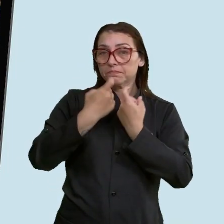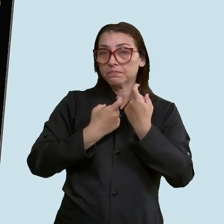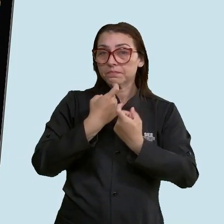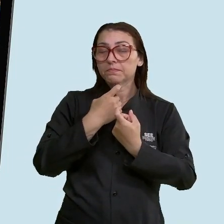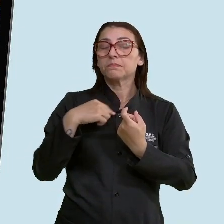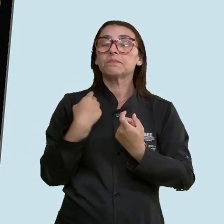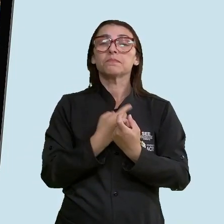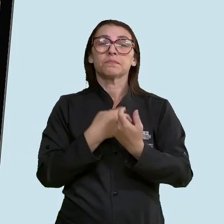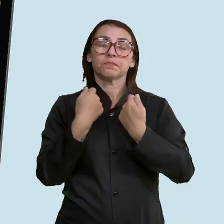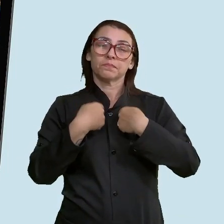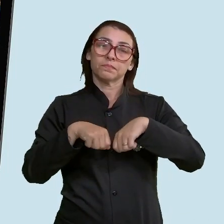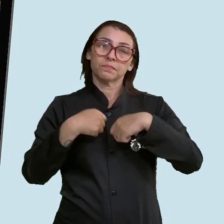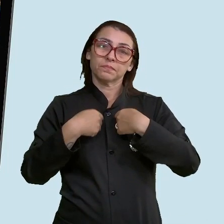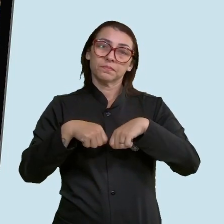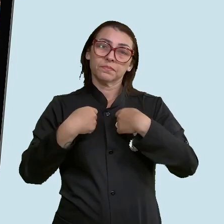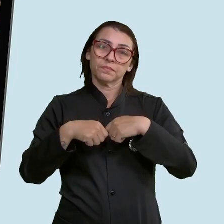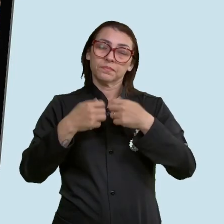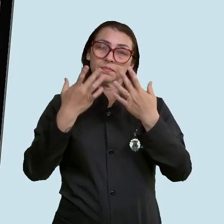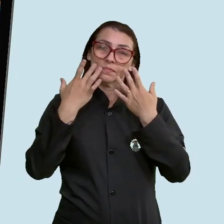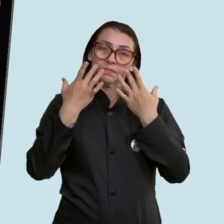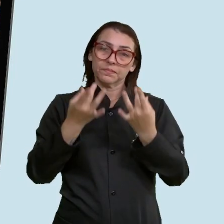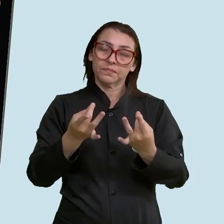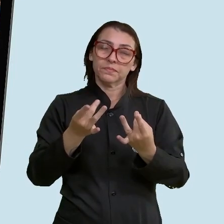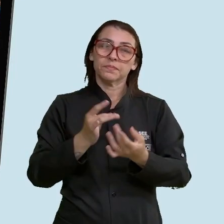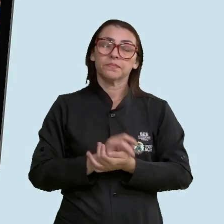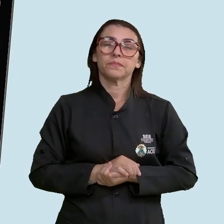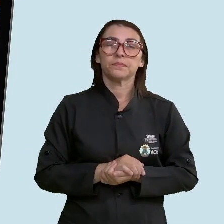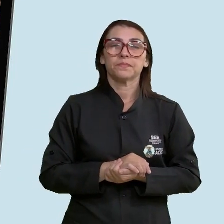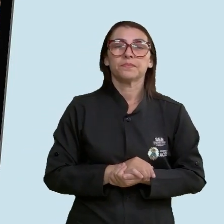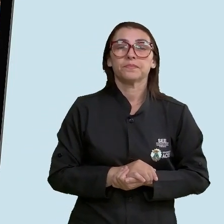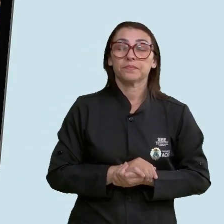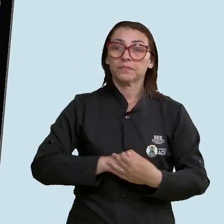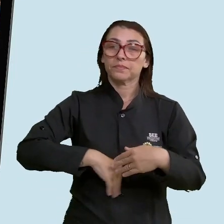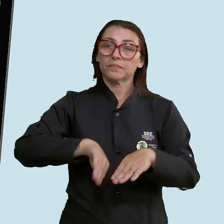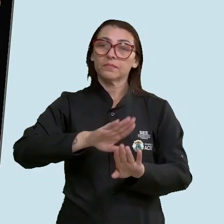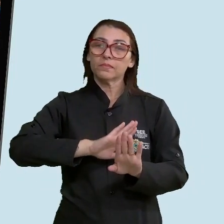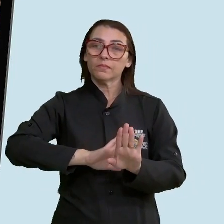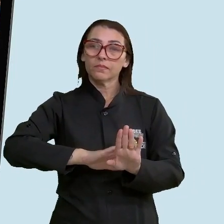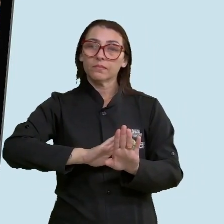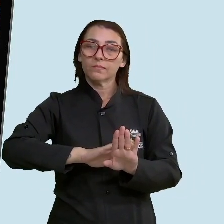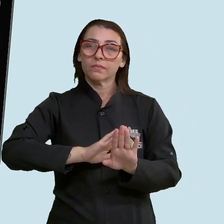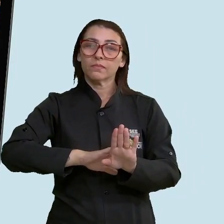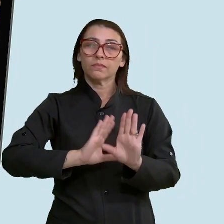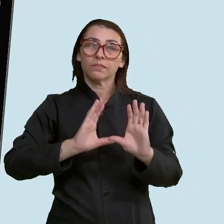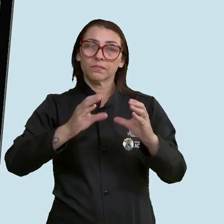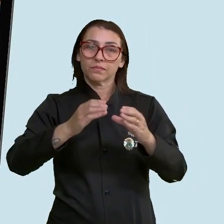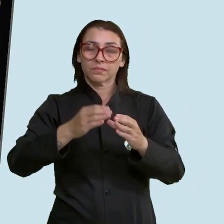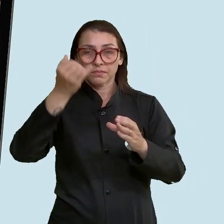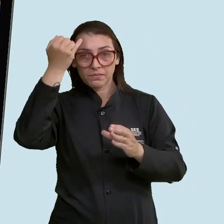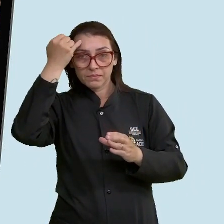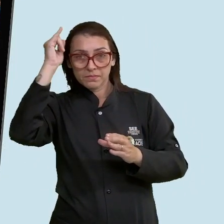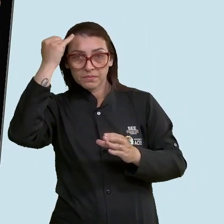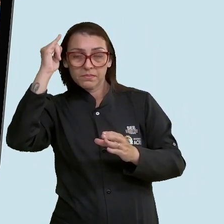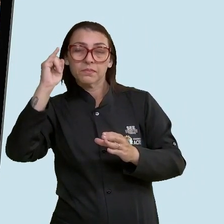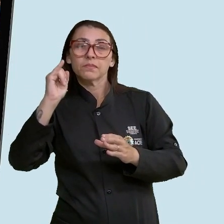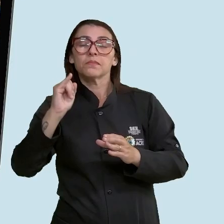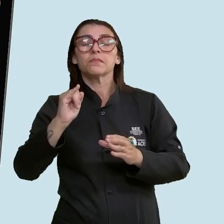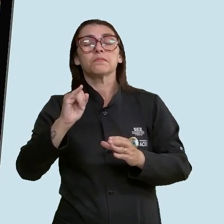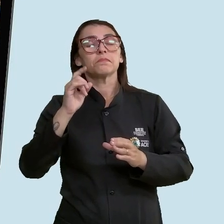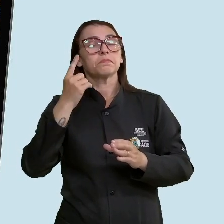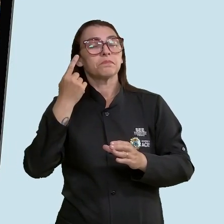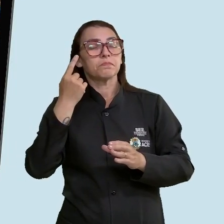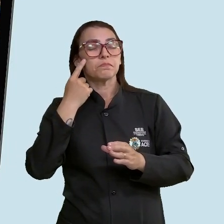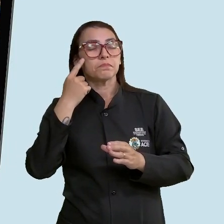a gente precisa estar atento? Então, as ideologias são conjuntos de ideias que moldam a nossa visão